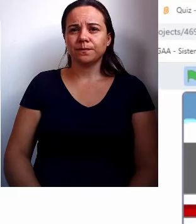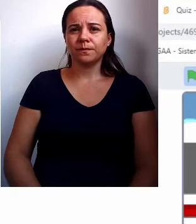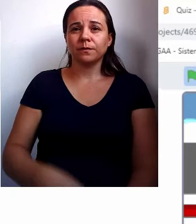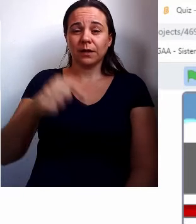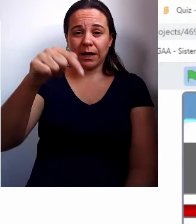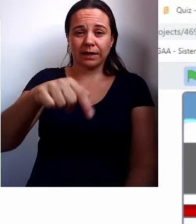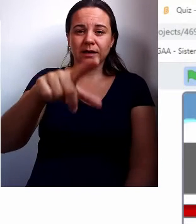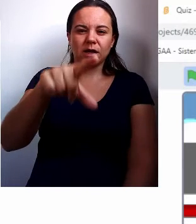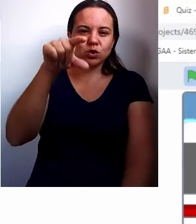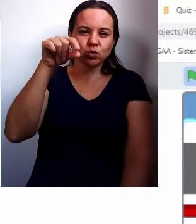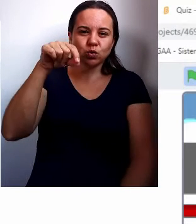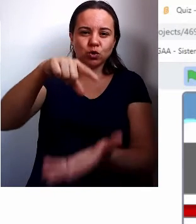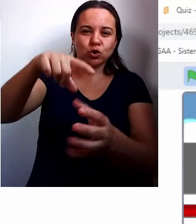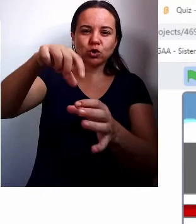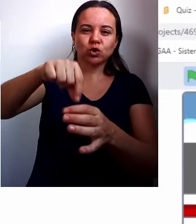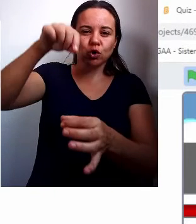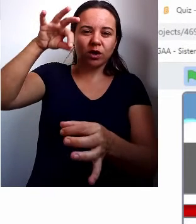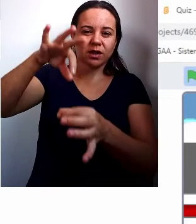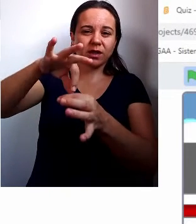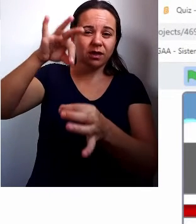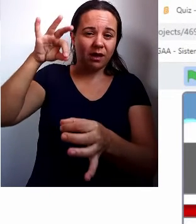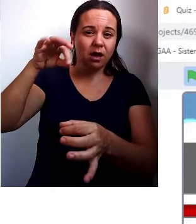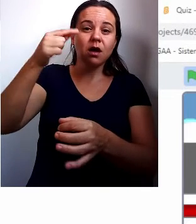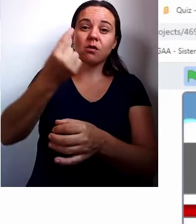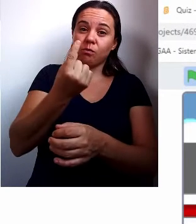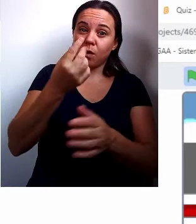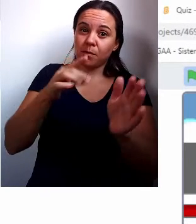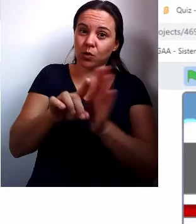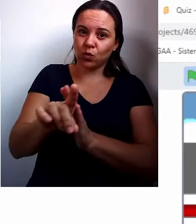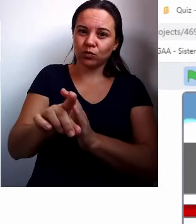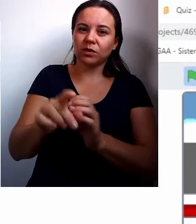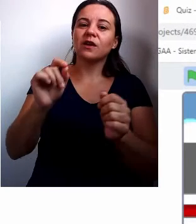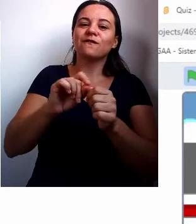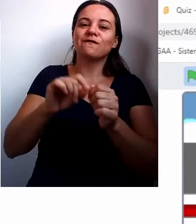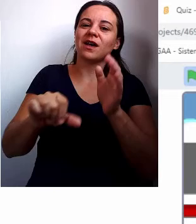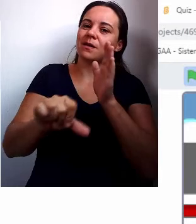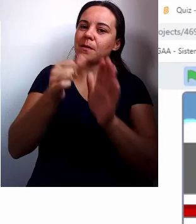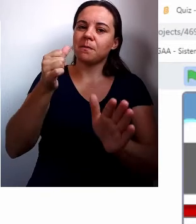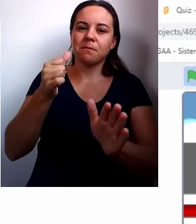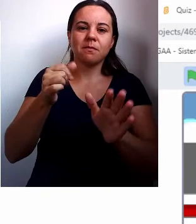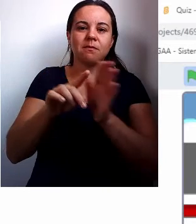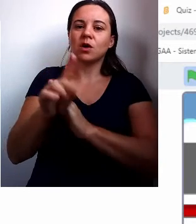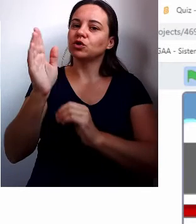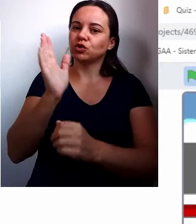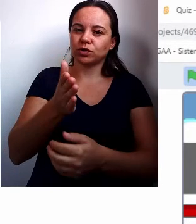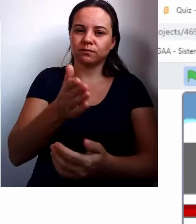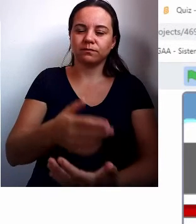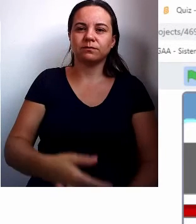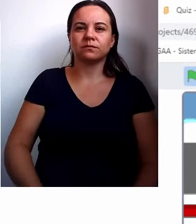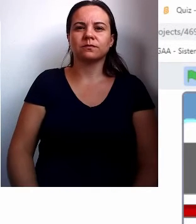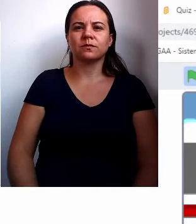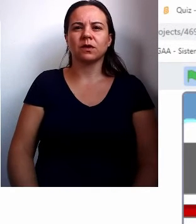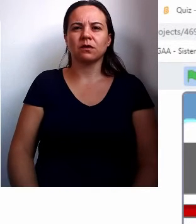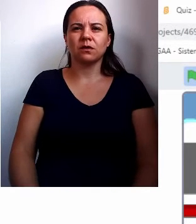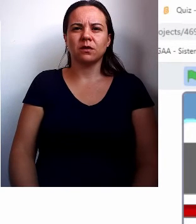começa, ele sorteia uma questão e já faz a primeira pergunta aqui,